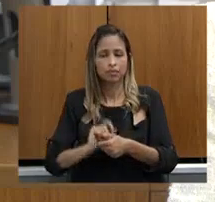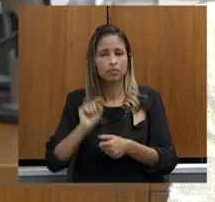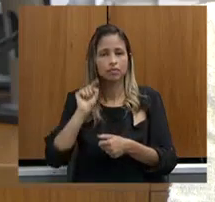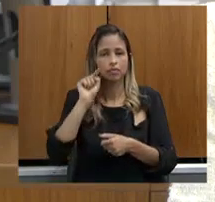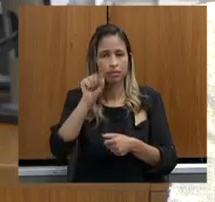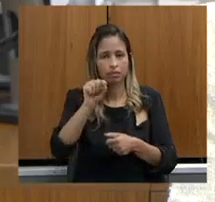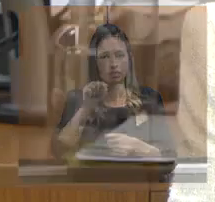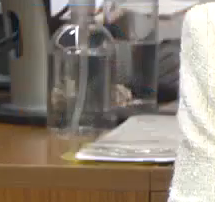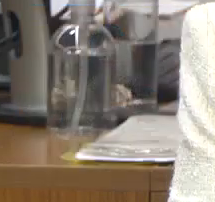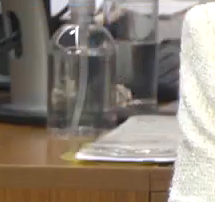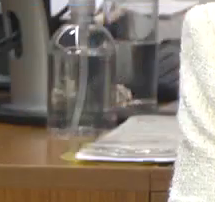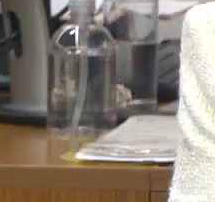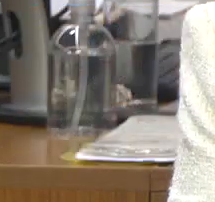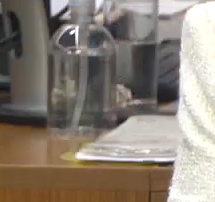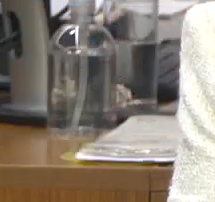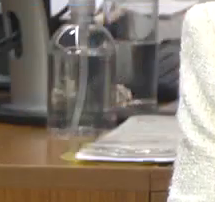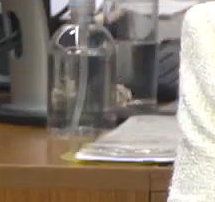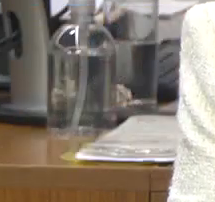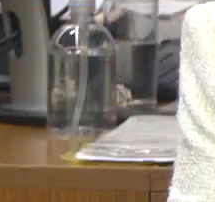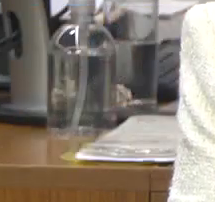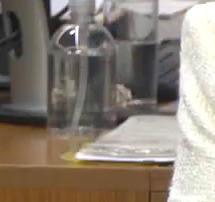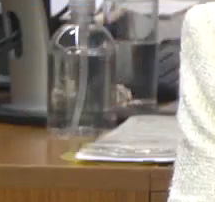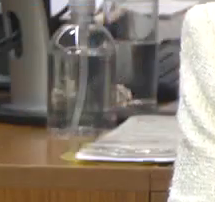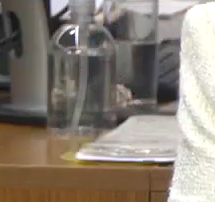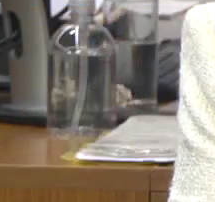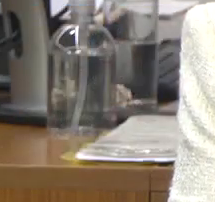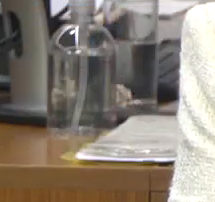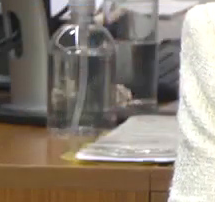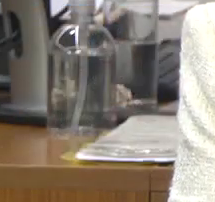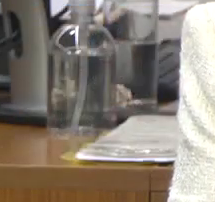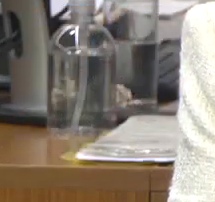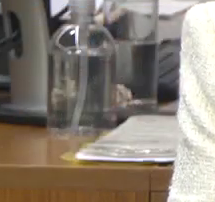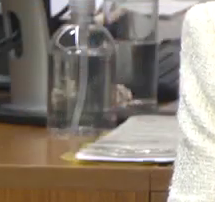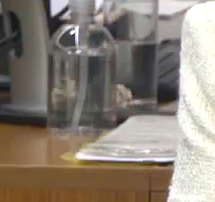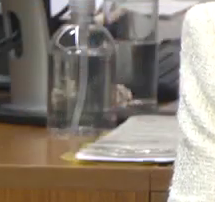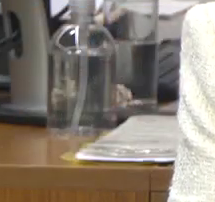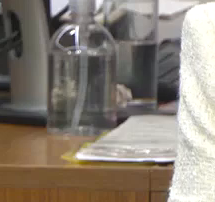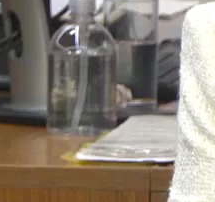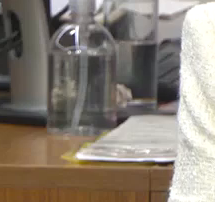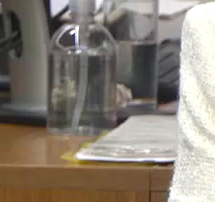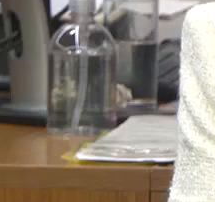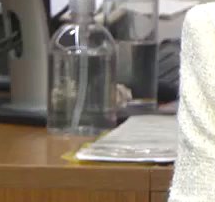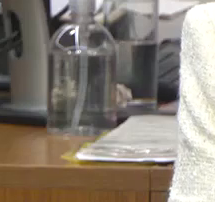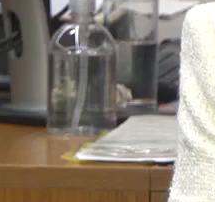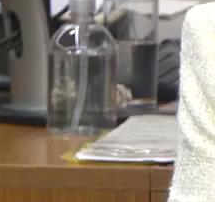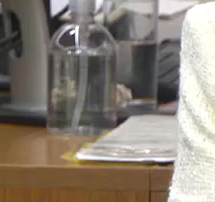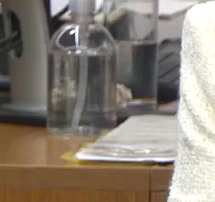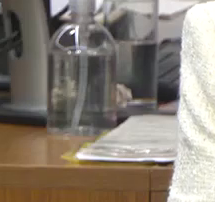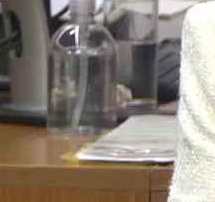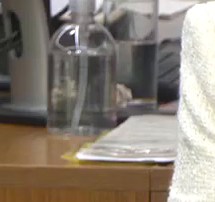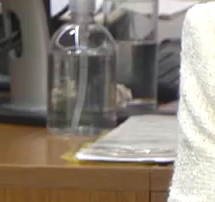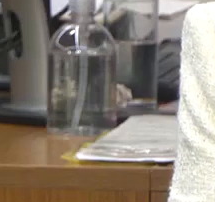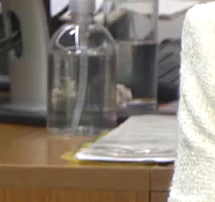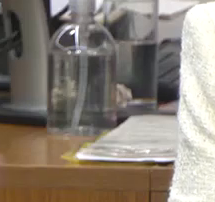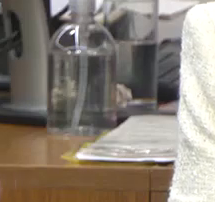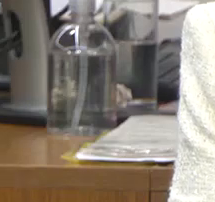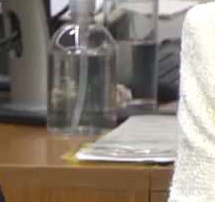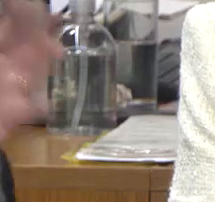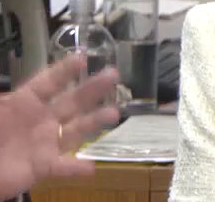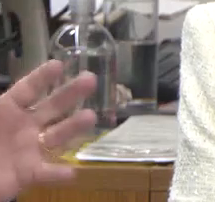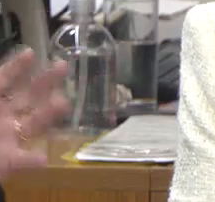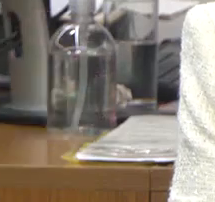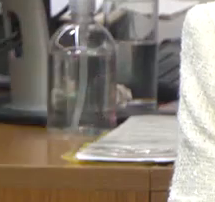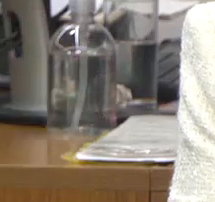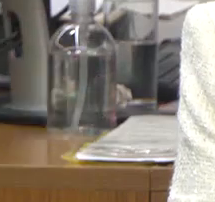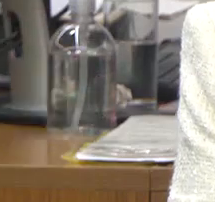tem que ser porque ele é um é um regime financeiro a ideia dele é essa é fazer equaciona bem de dívida então